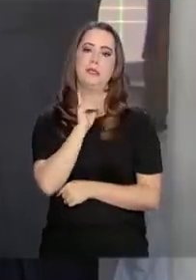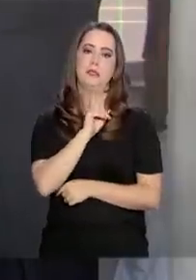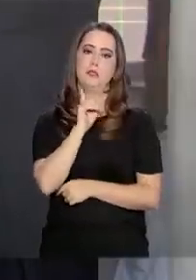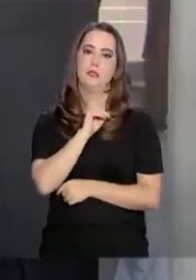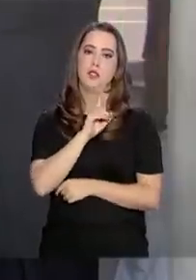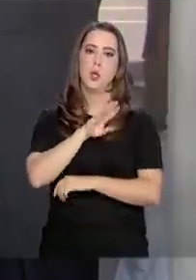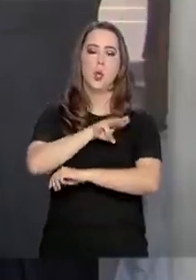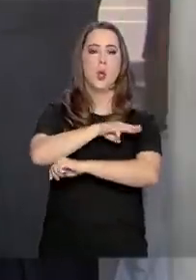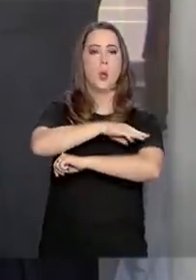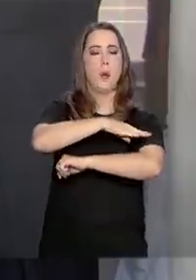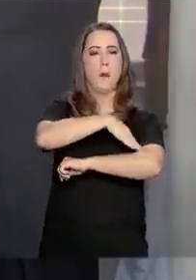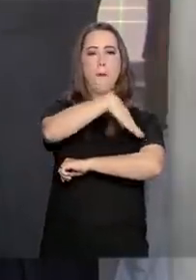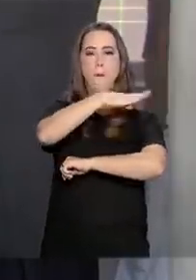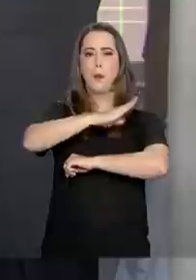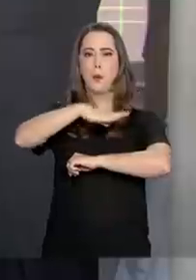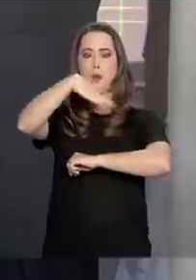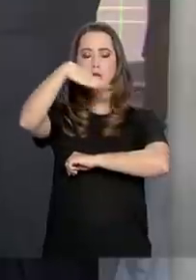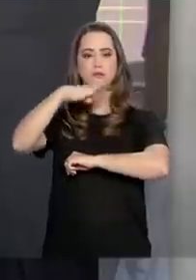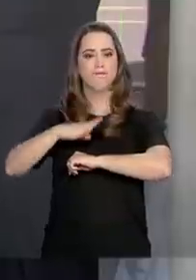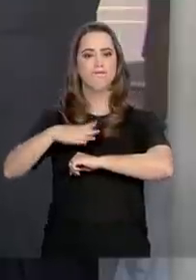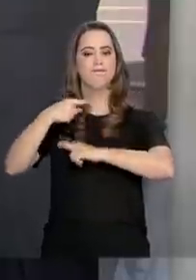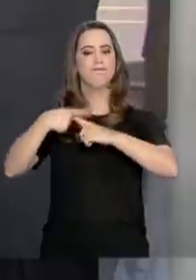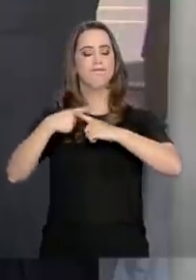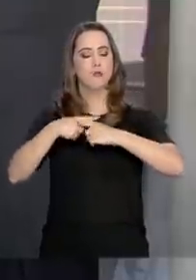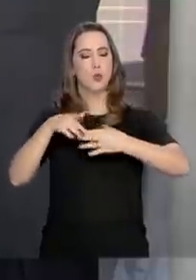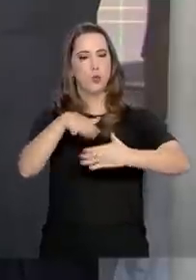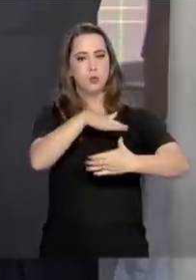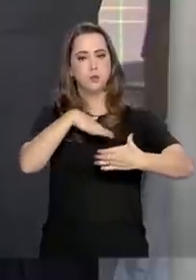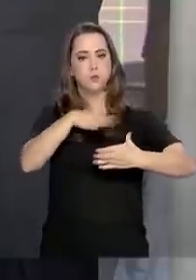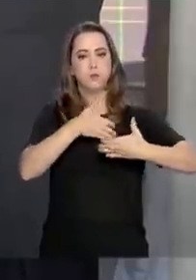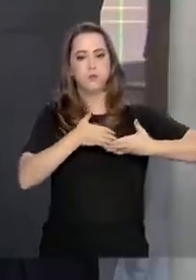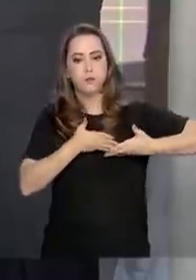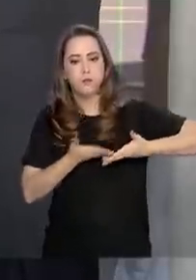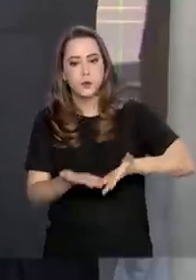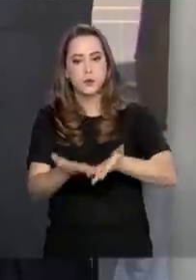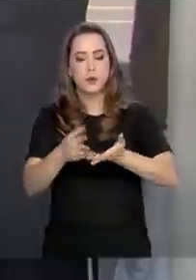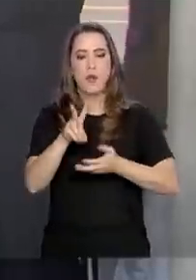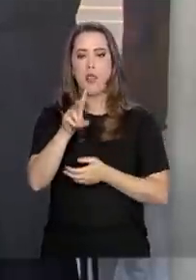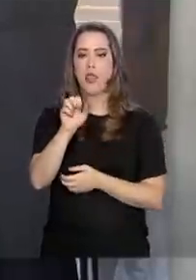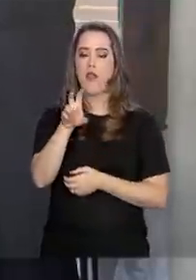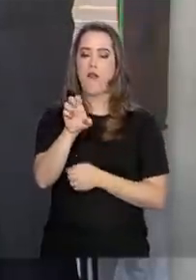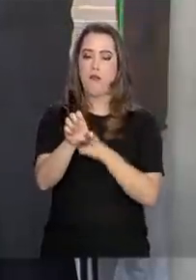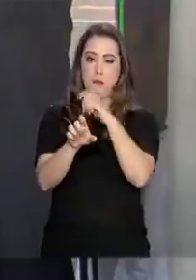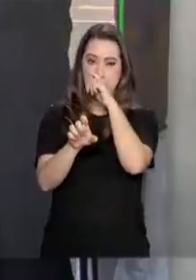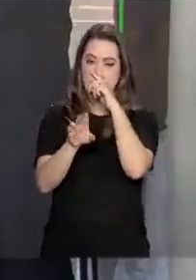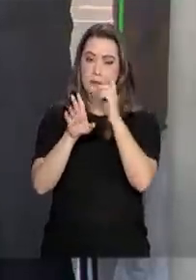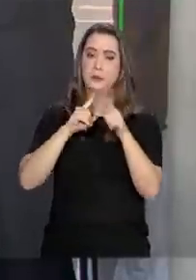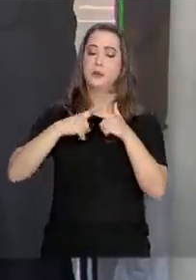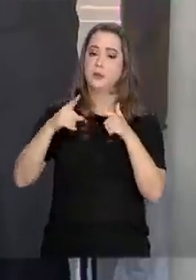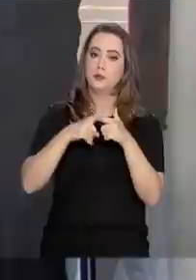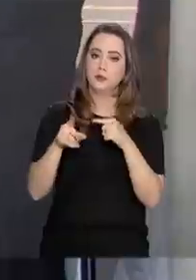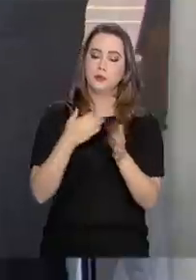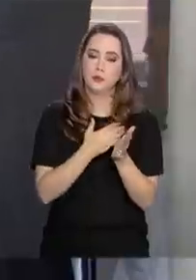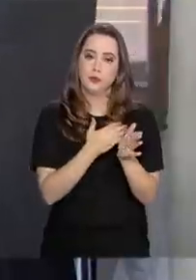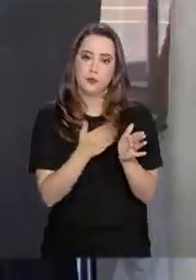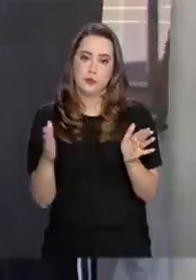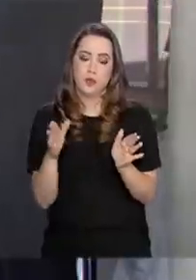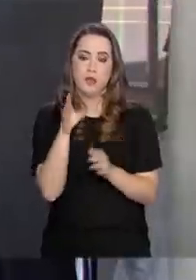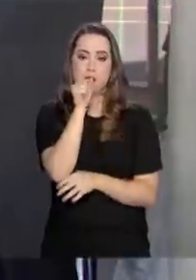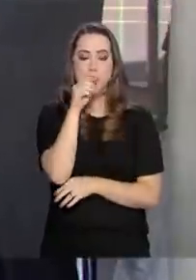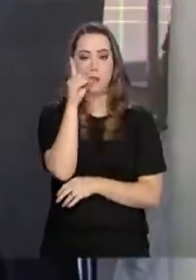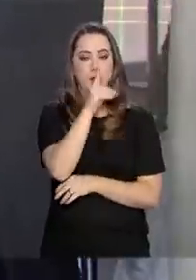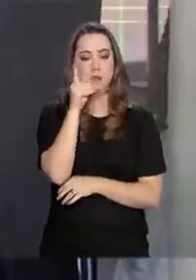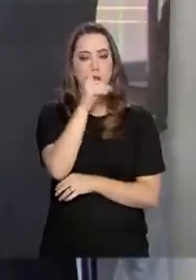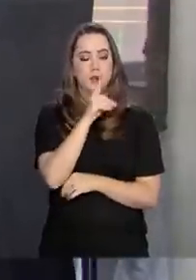que a barragem da Companhia Vale se rompeu durante esse fim de semana, acarretando